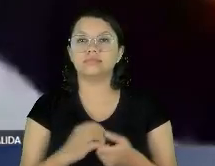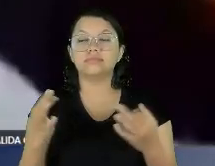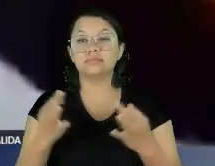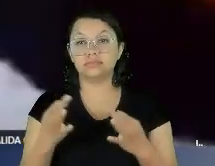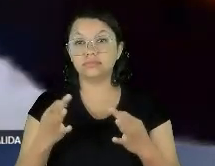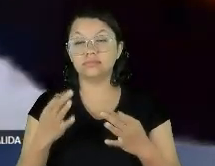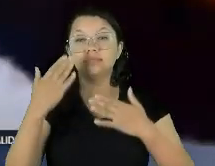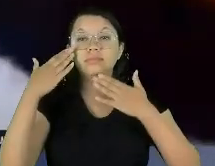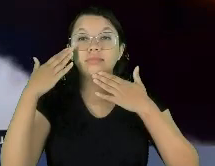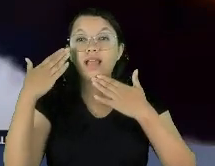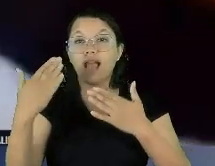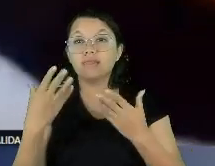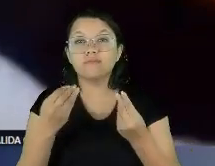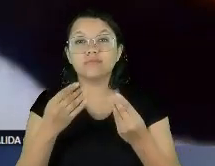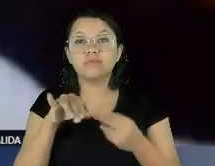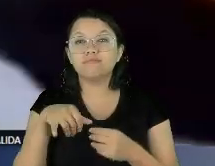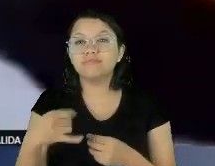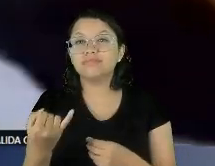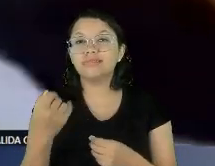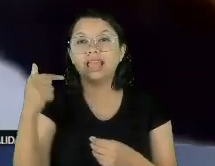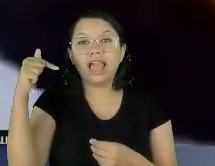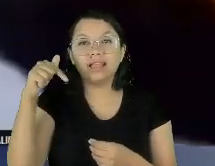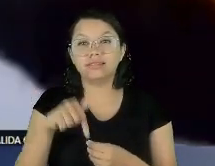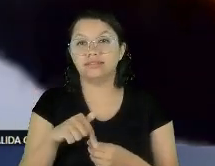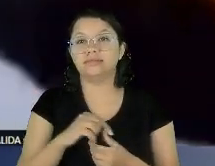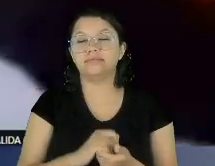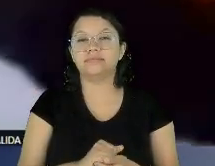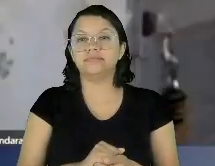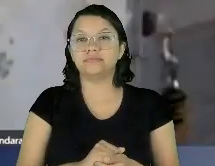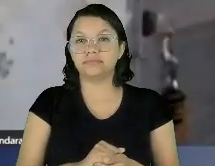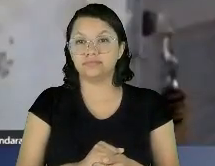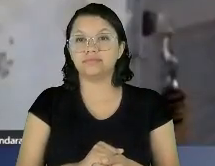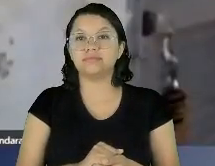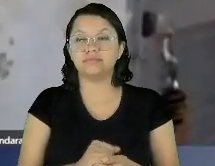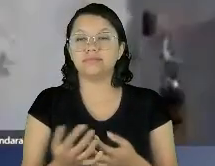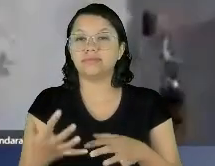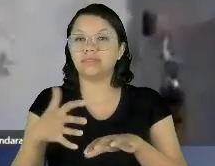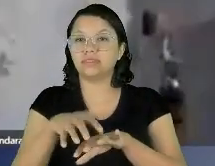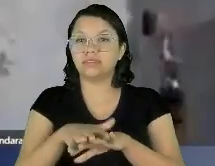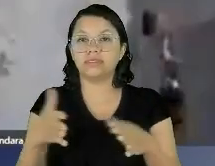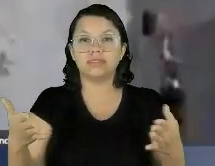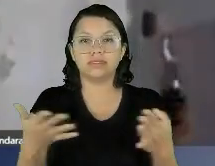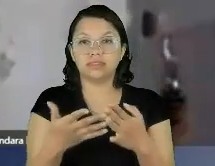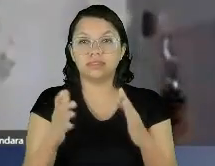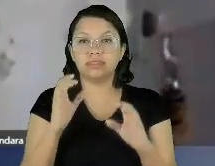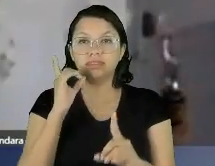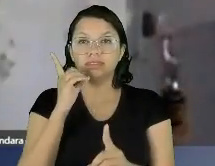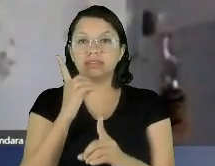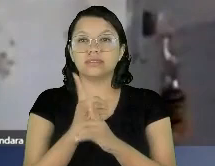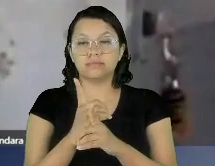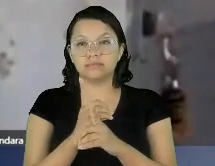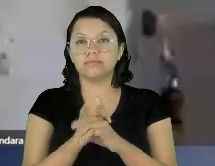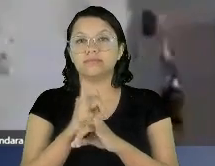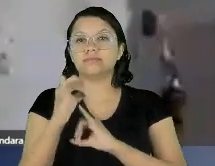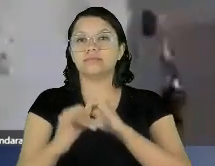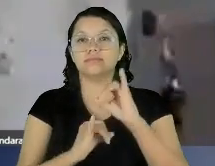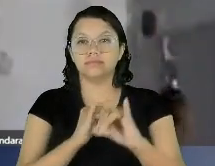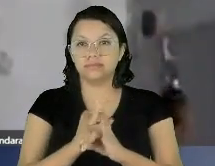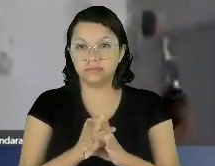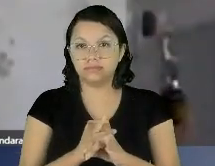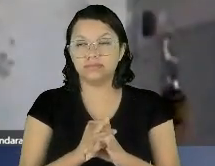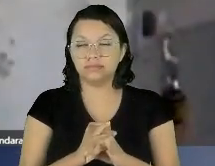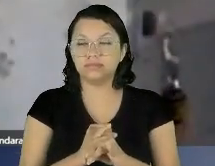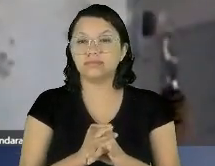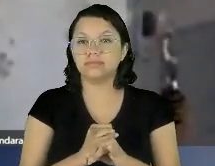agradeço imensamente a oportunidade de estar imbuída nesse webinar e